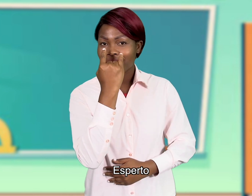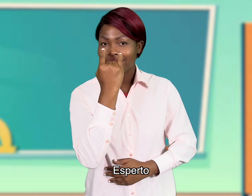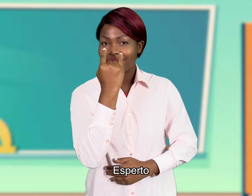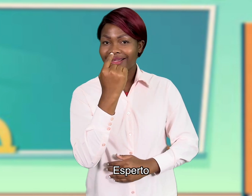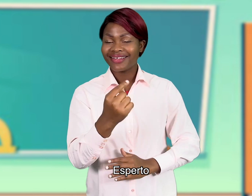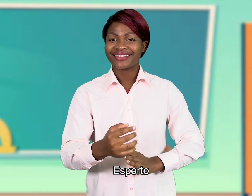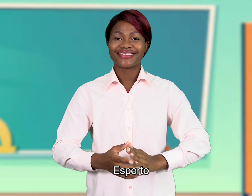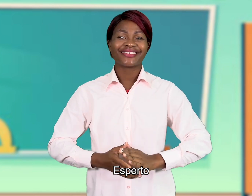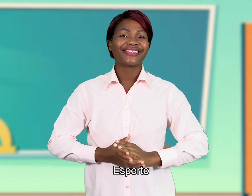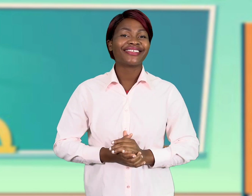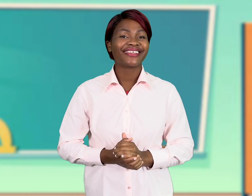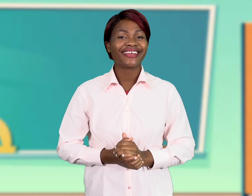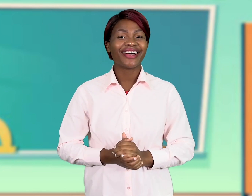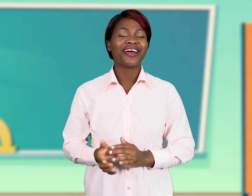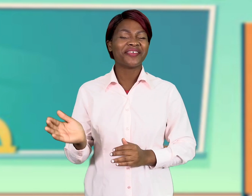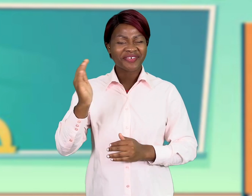Esperto.